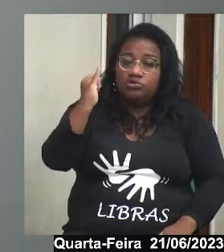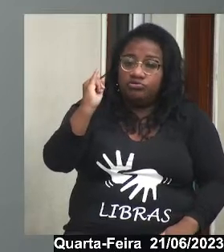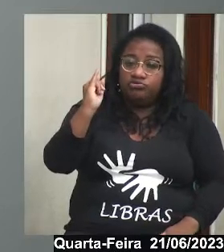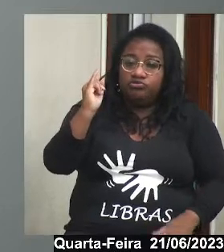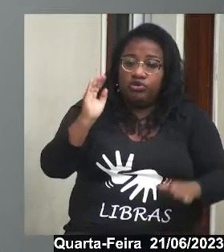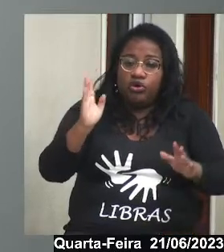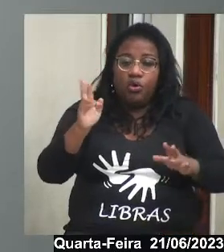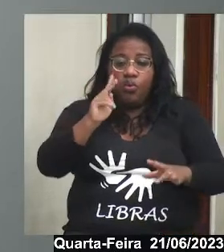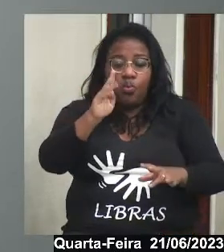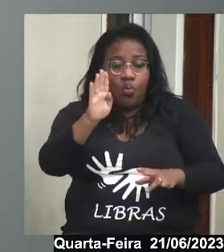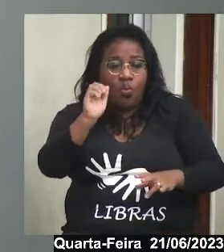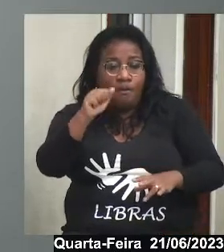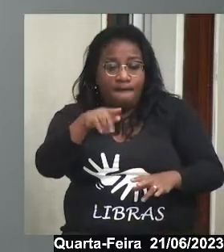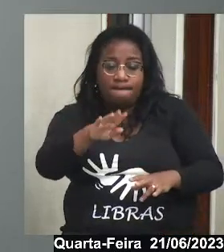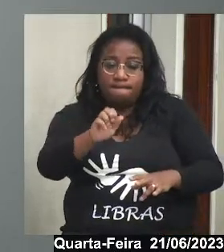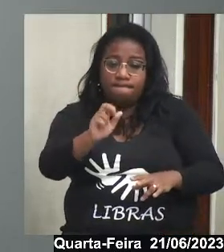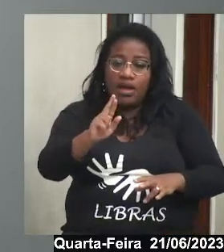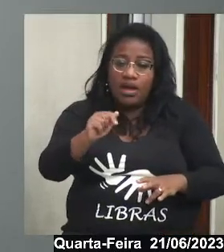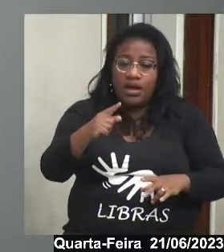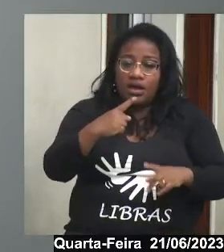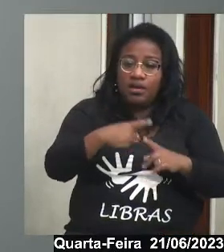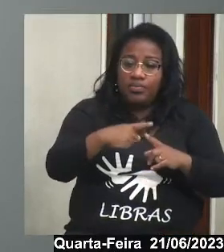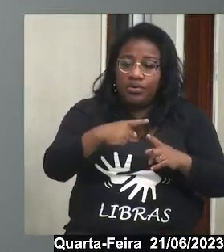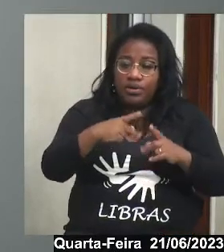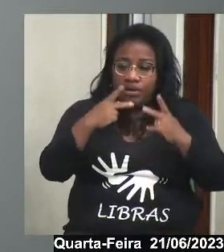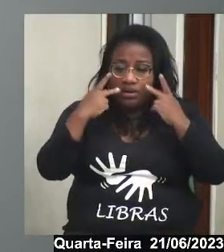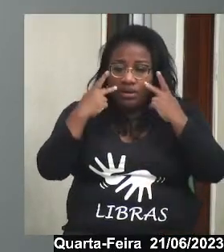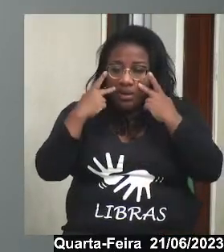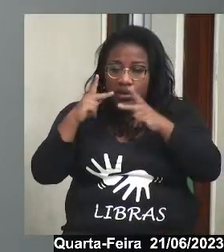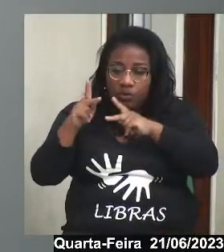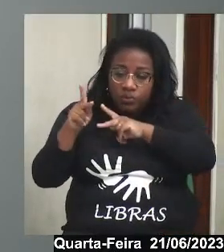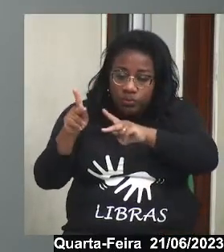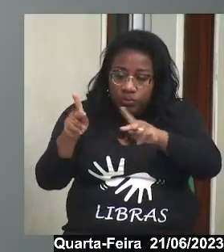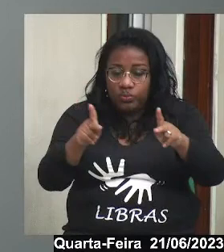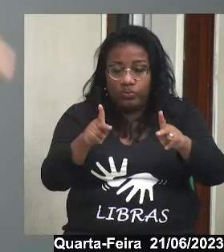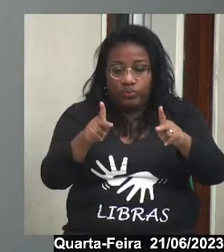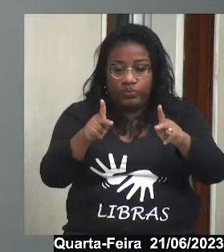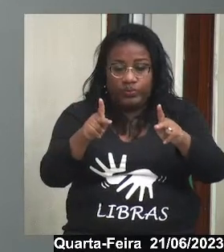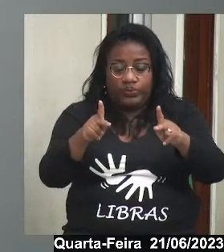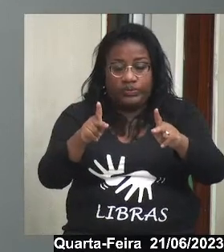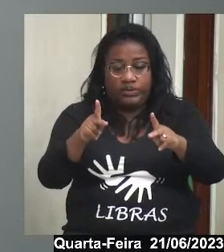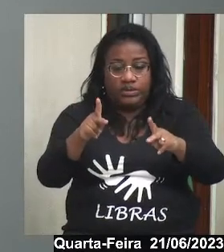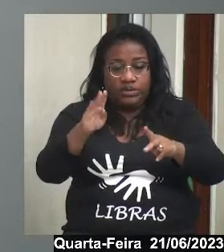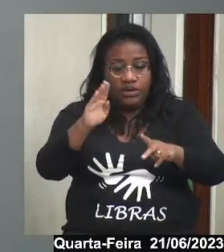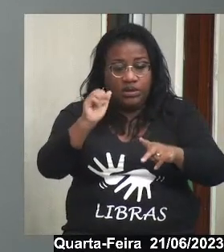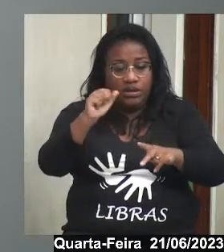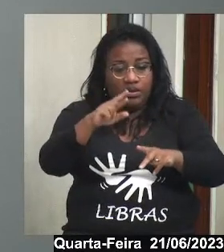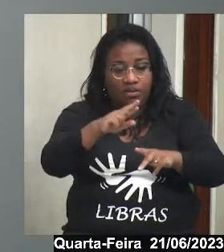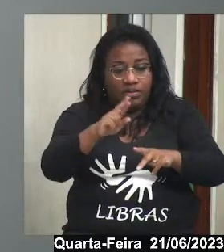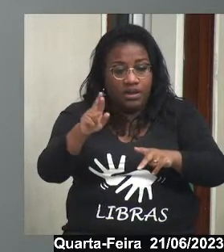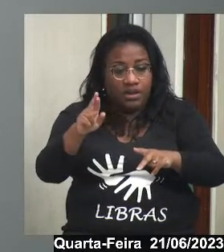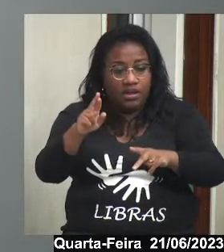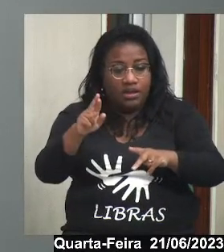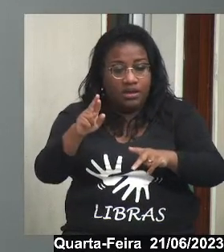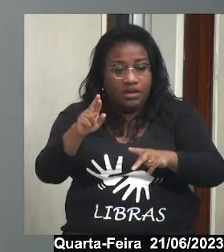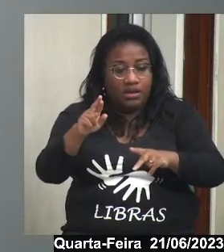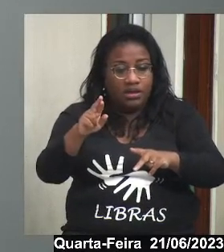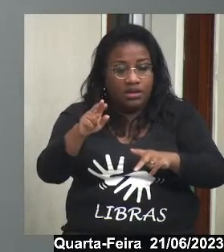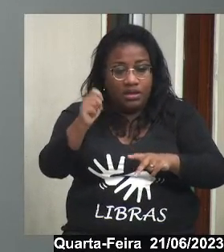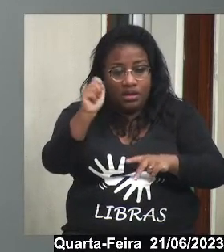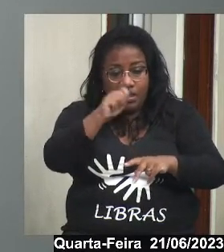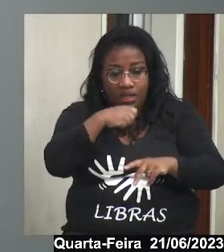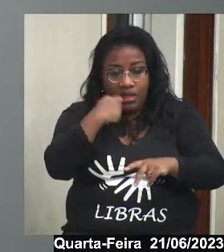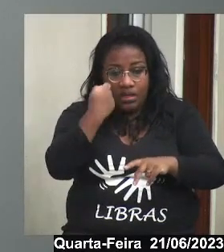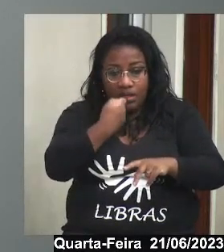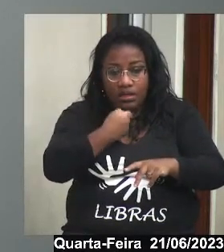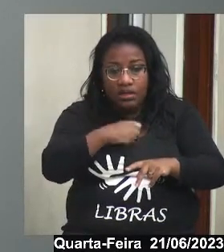sorvete, quem tem um escritório de odontologia, porque o turista, ele falou isso, vem por conta do bar e do sorvete, não por conta da